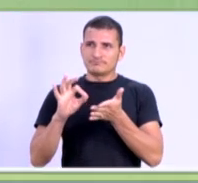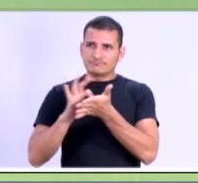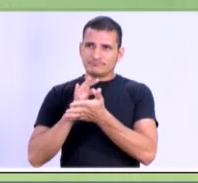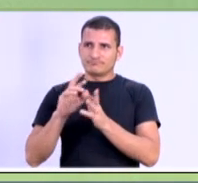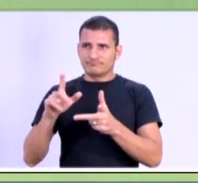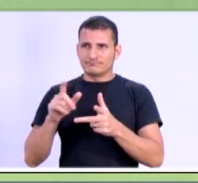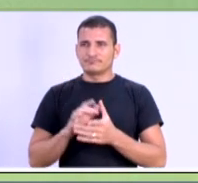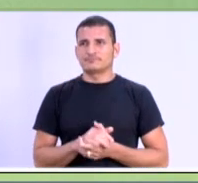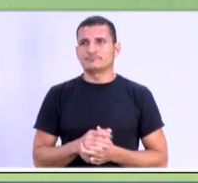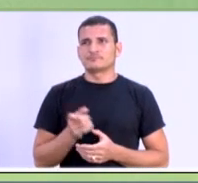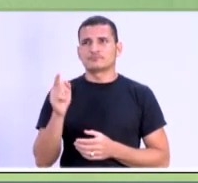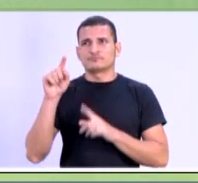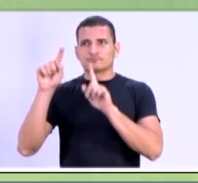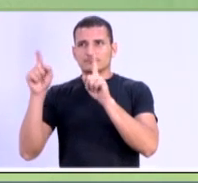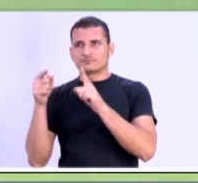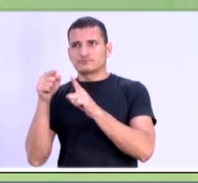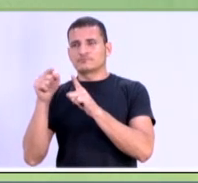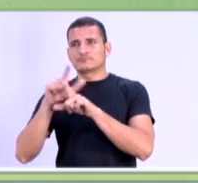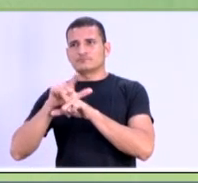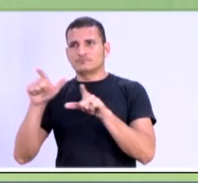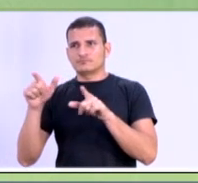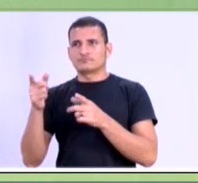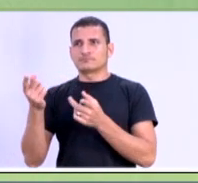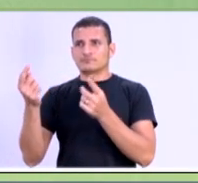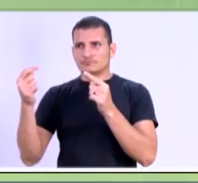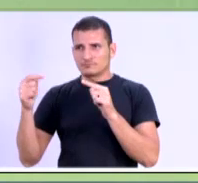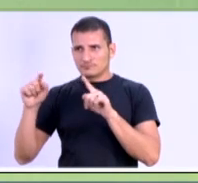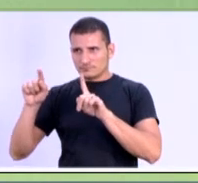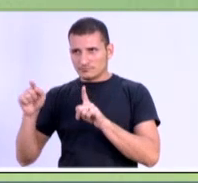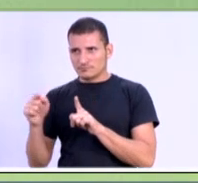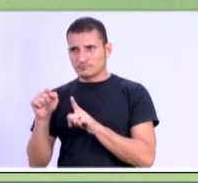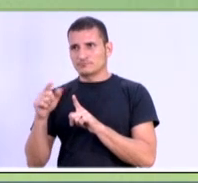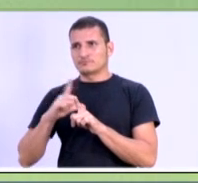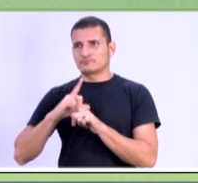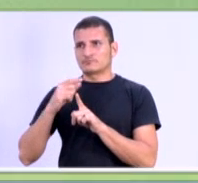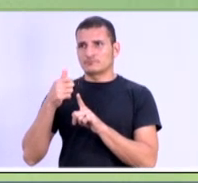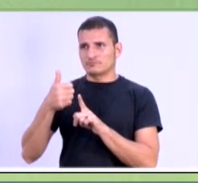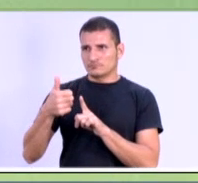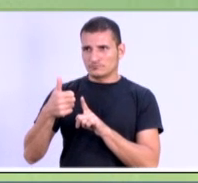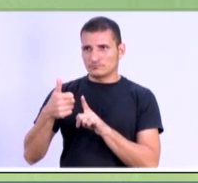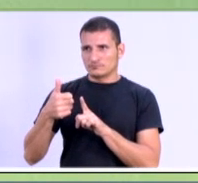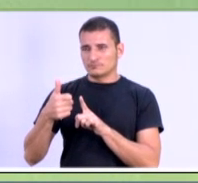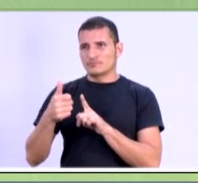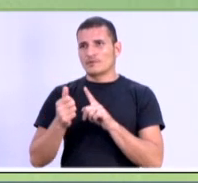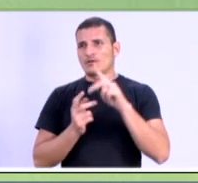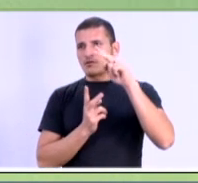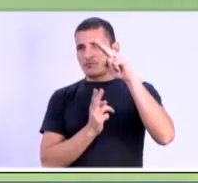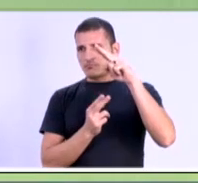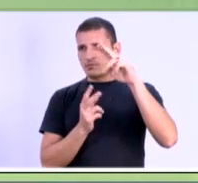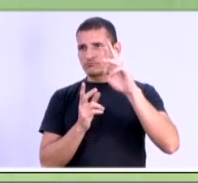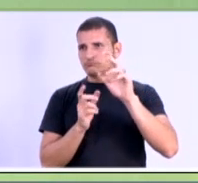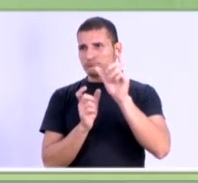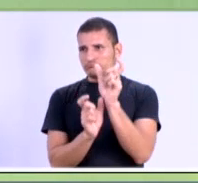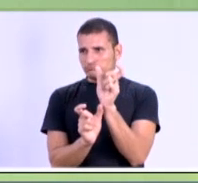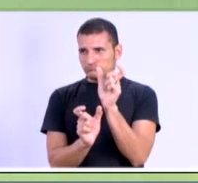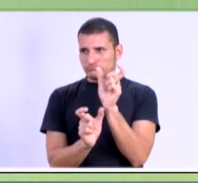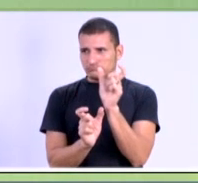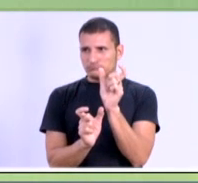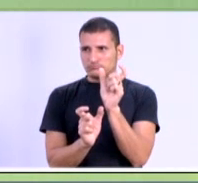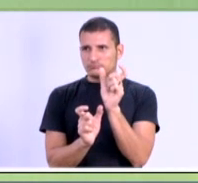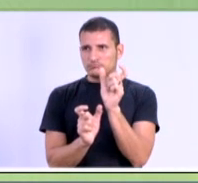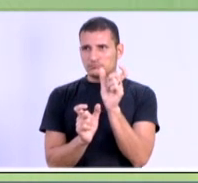parâmetros eu tenho aqui? 0. Quantos parâmetros eu tenho aqui? 1. Então, apesar de ter o mesmo nome, né, são iguais, a